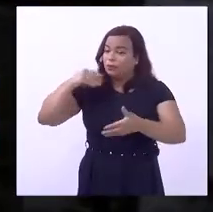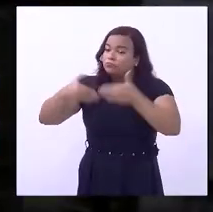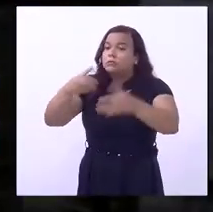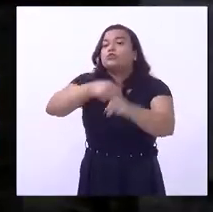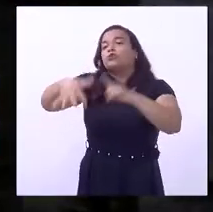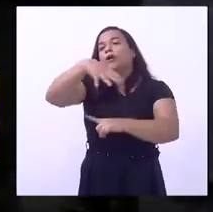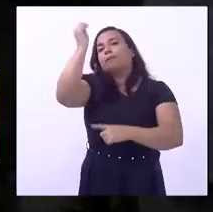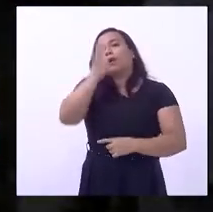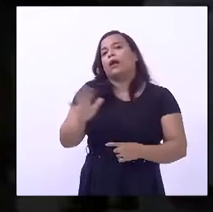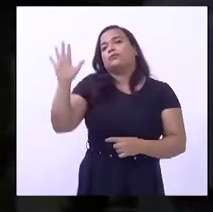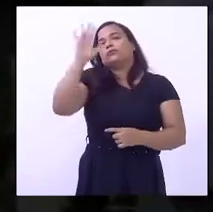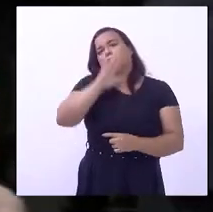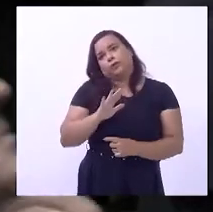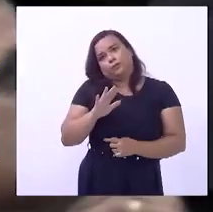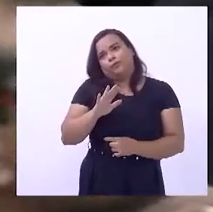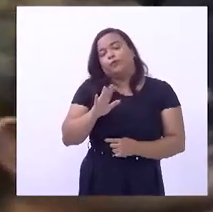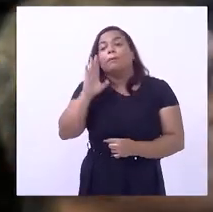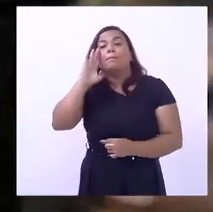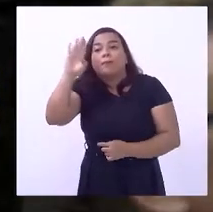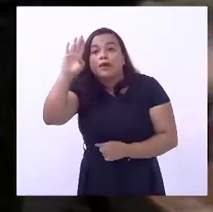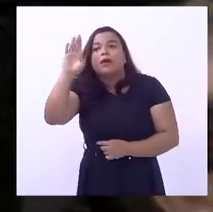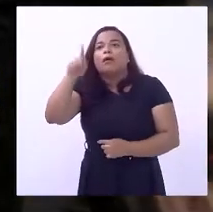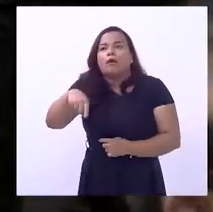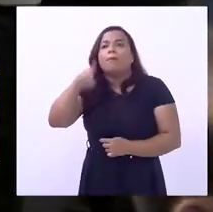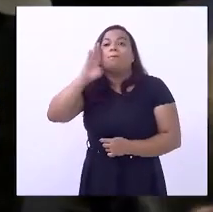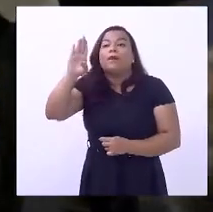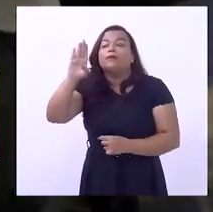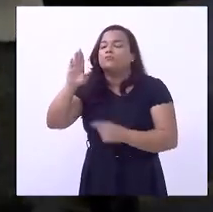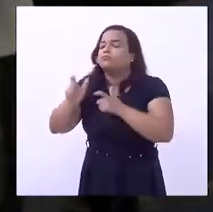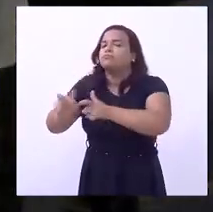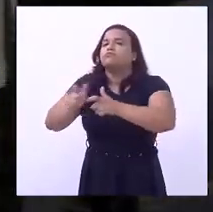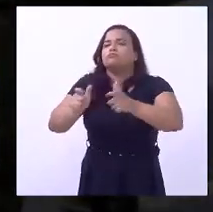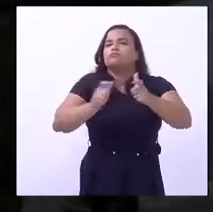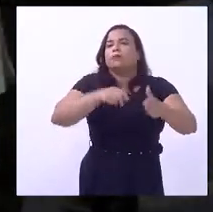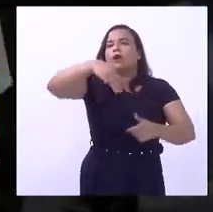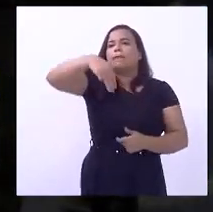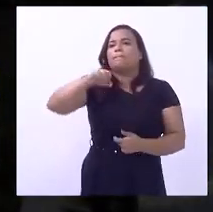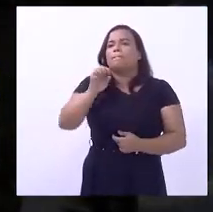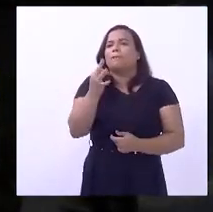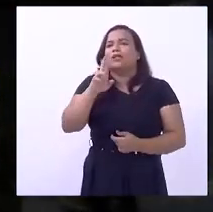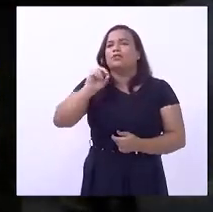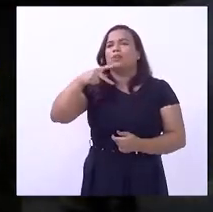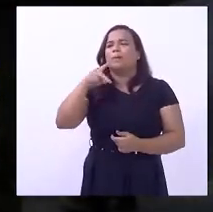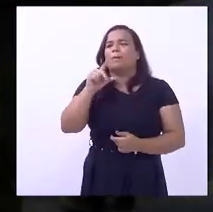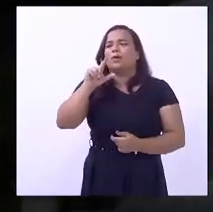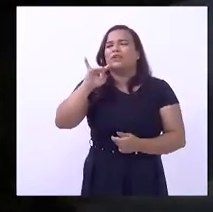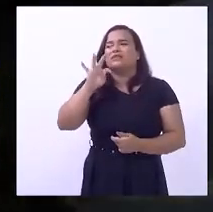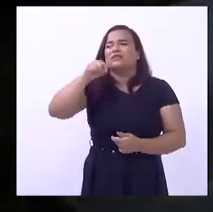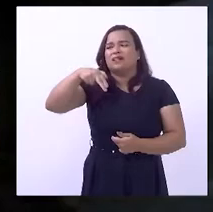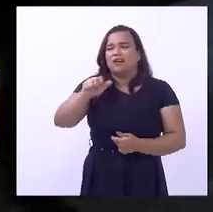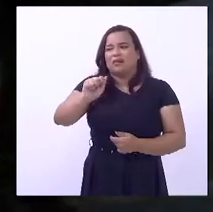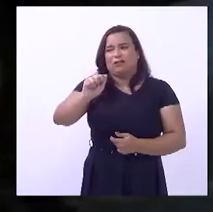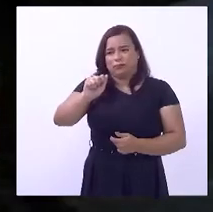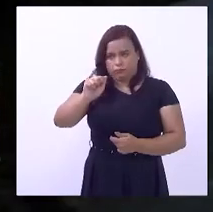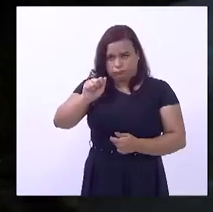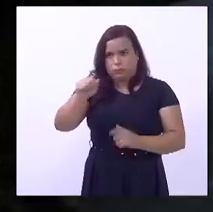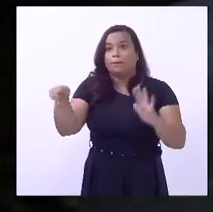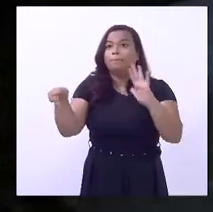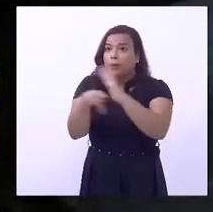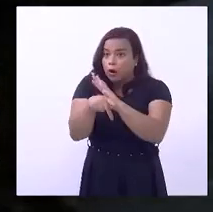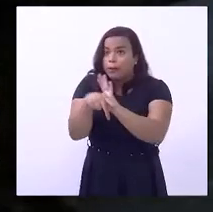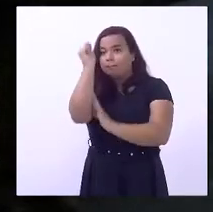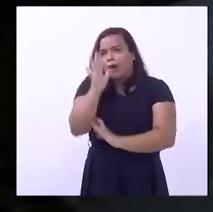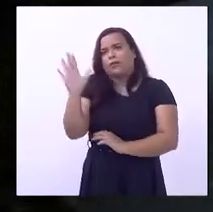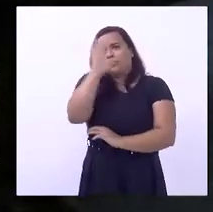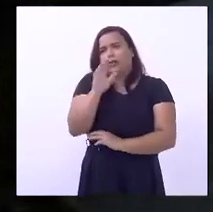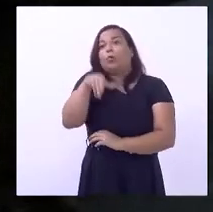sociedade brasileira, sobretudo nas principais regiões metropolitanas do Brasil. E quem diz isso não sou eu. Quem diz isso é o Fórum